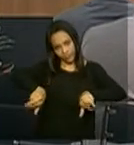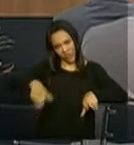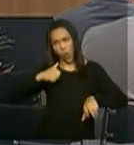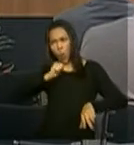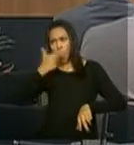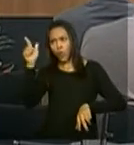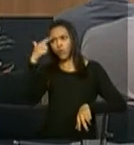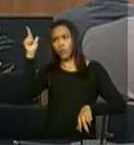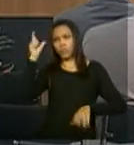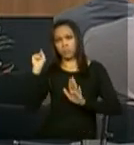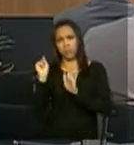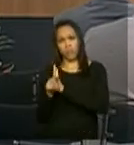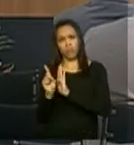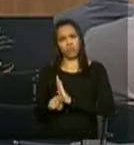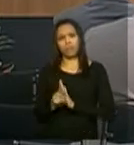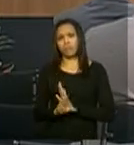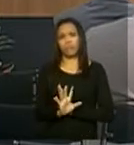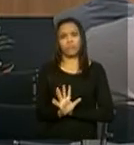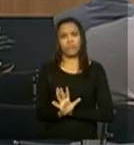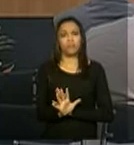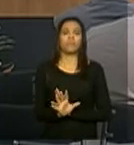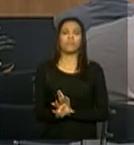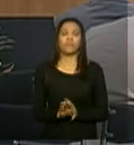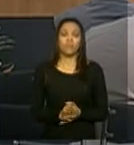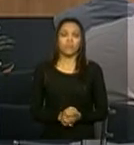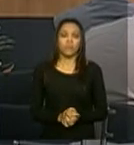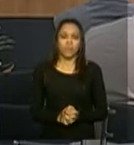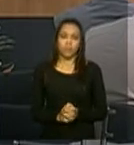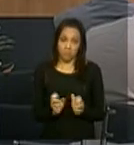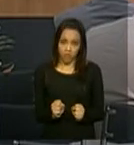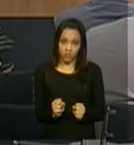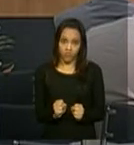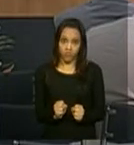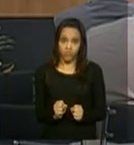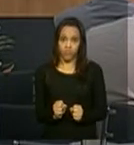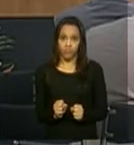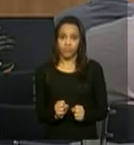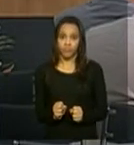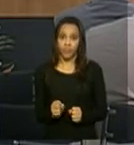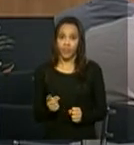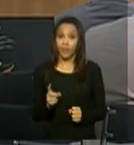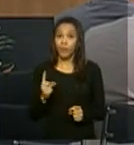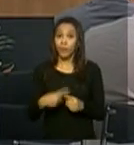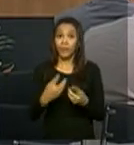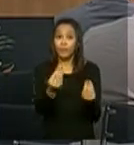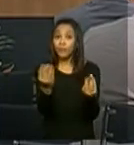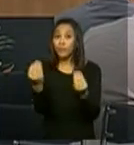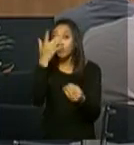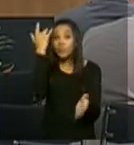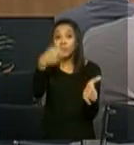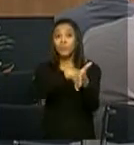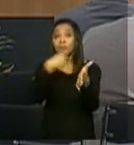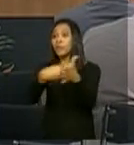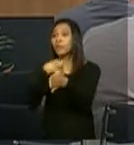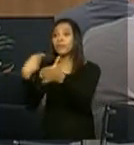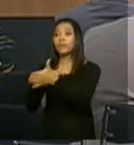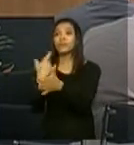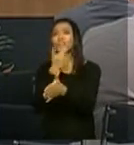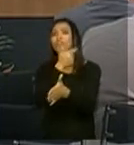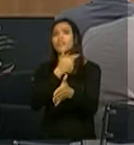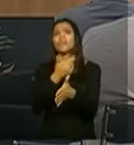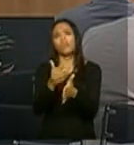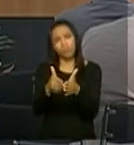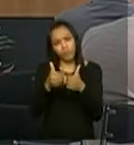as outras questões responde em seguida está pode ser assim olha só tem que correr tem muita gente aqui de outros lugares como